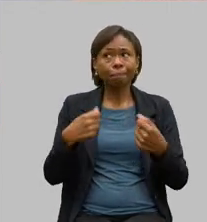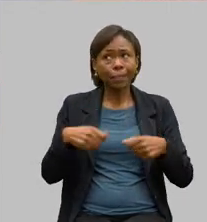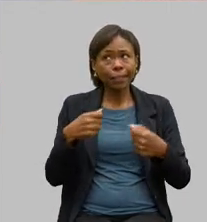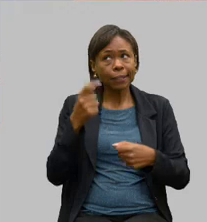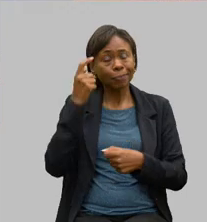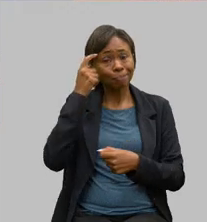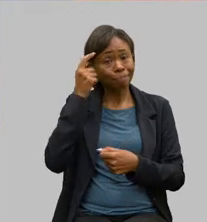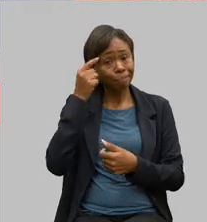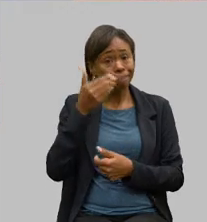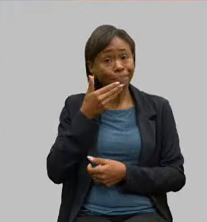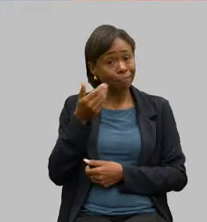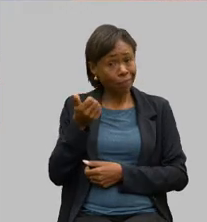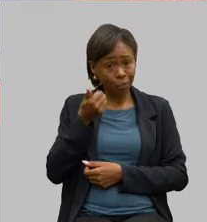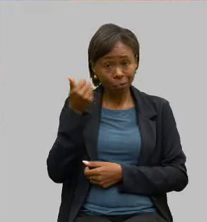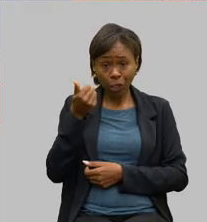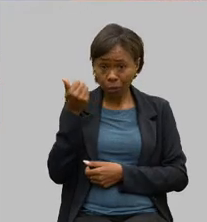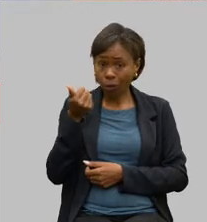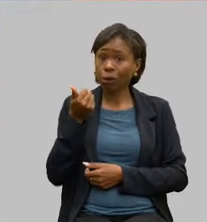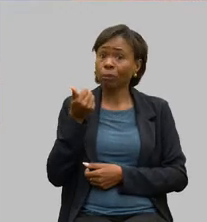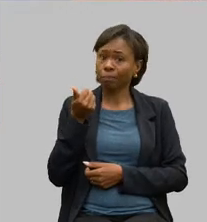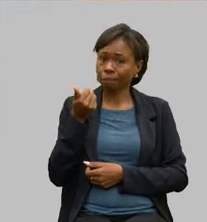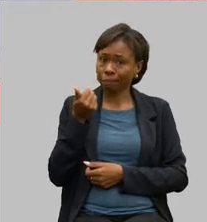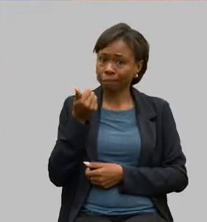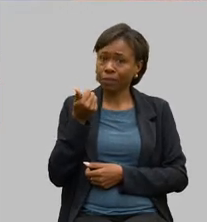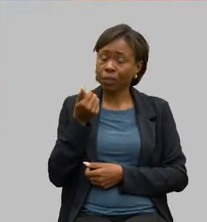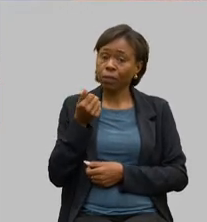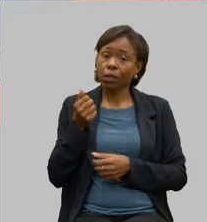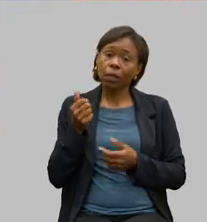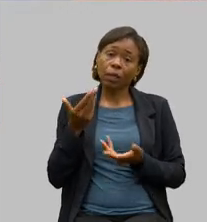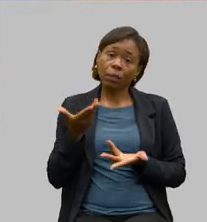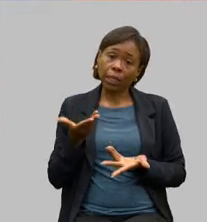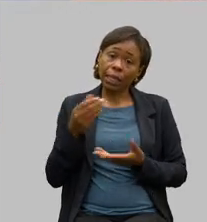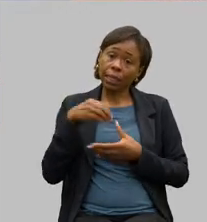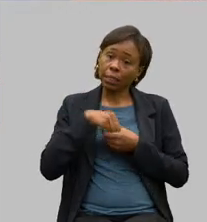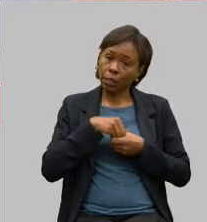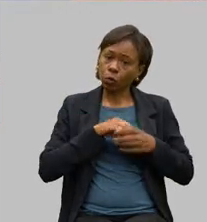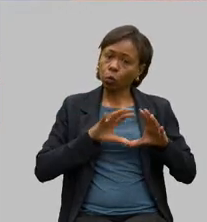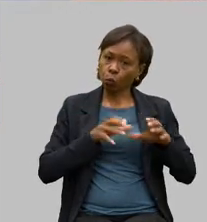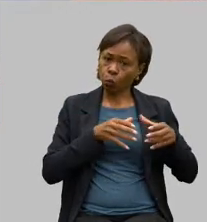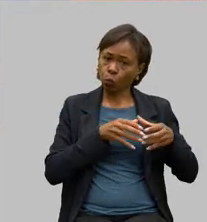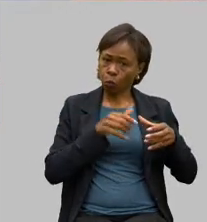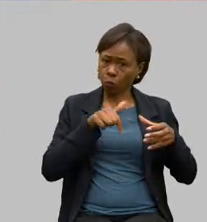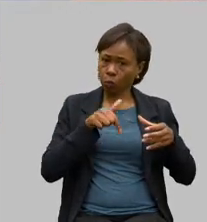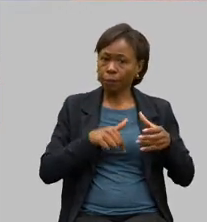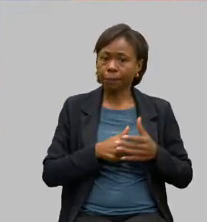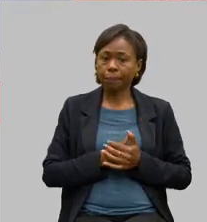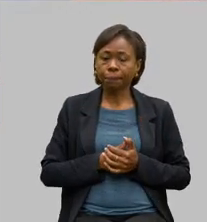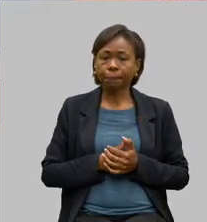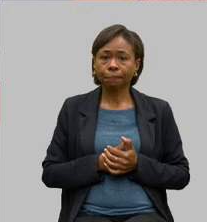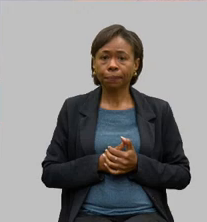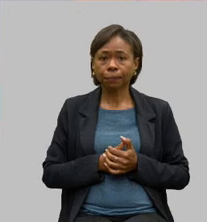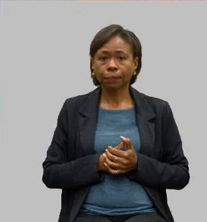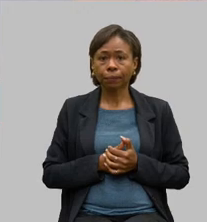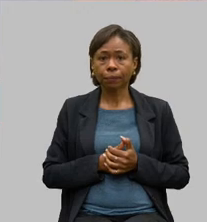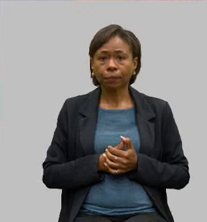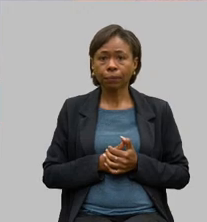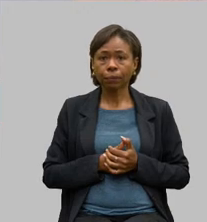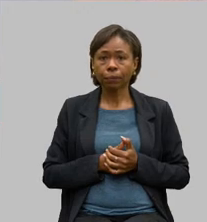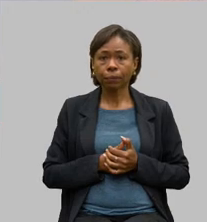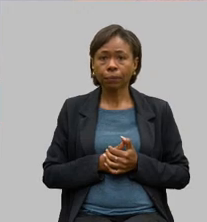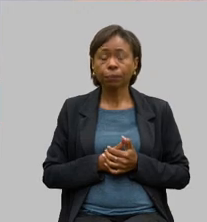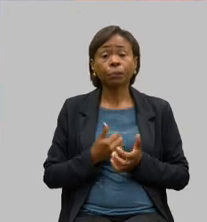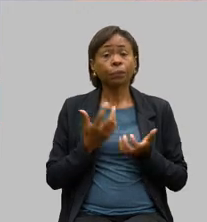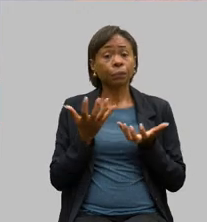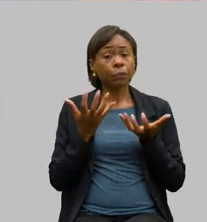pensada e debatida no âmbito da nossa comissão e por fim eu